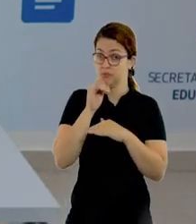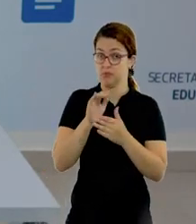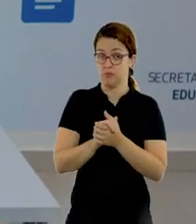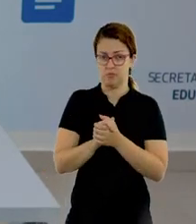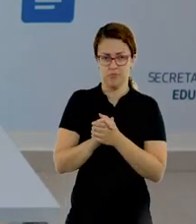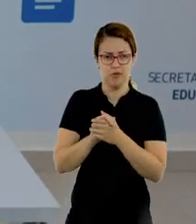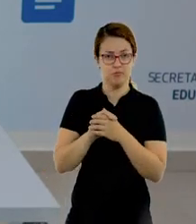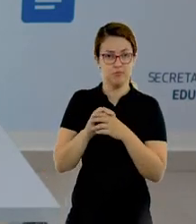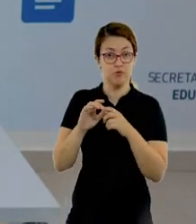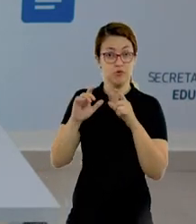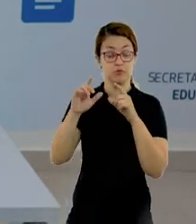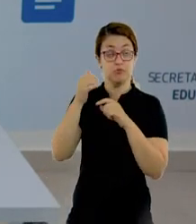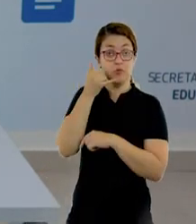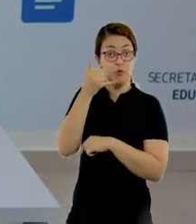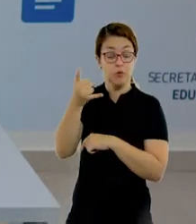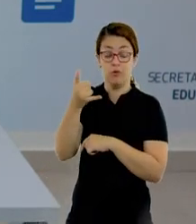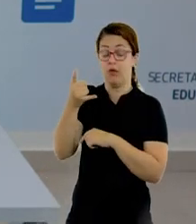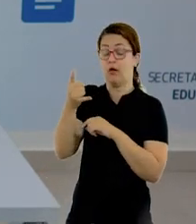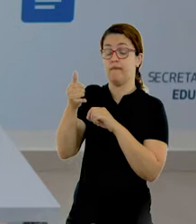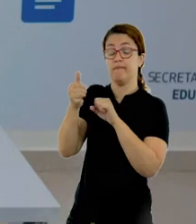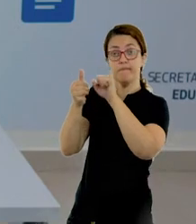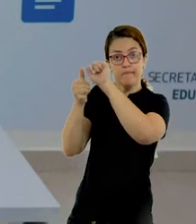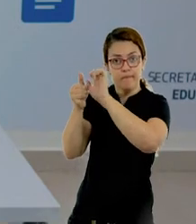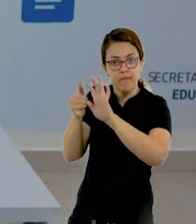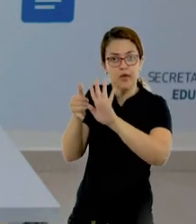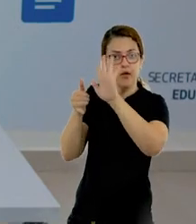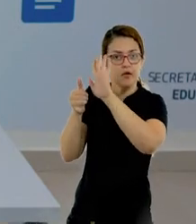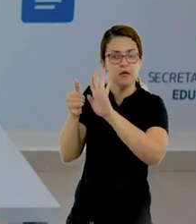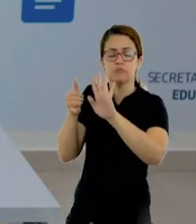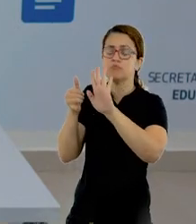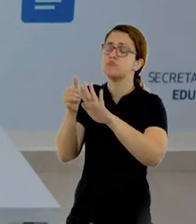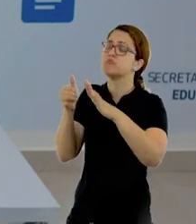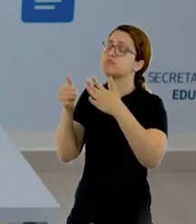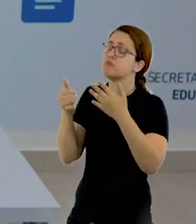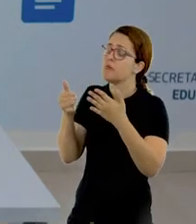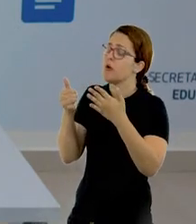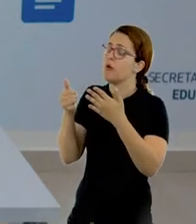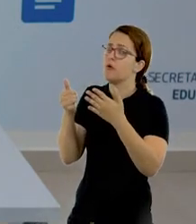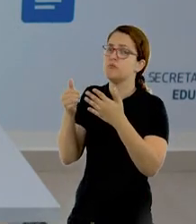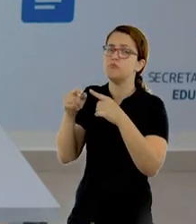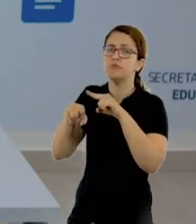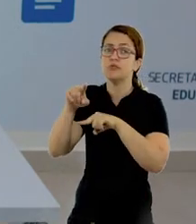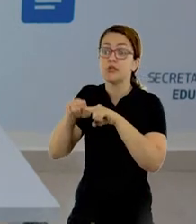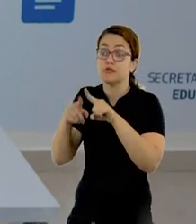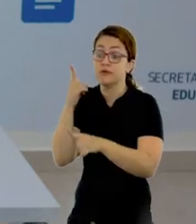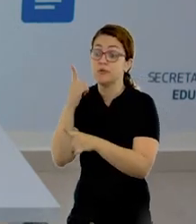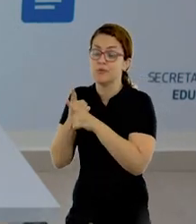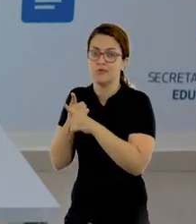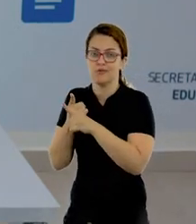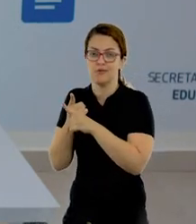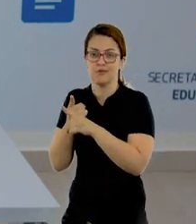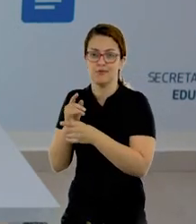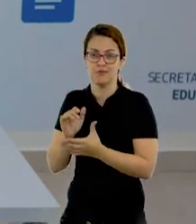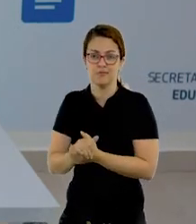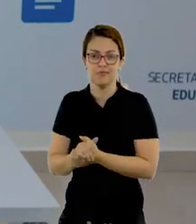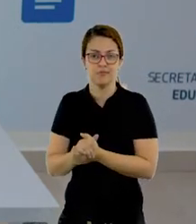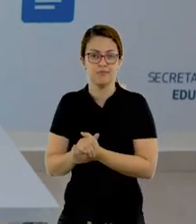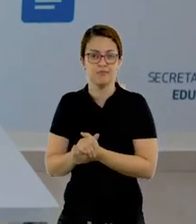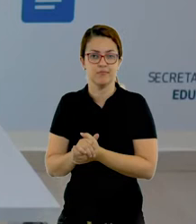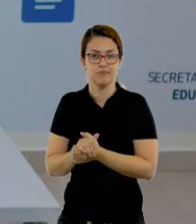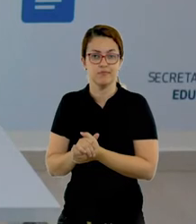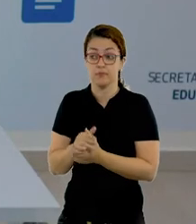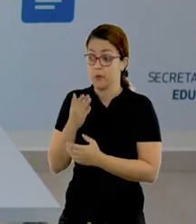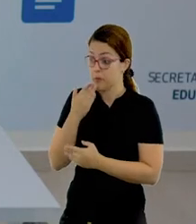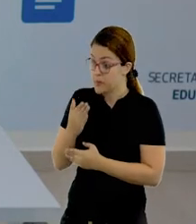próprio celular, mostre para ela a imagem do objeto que você gostaria que ela encontrasse. Trabalhe com ela a pronúncia daquele objeto